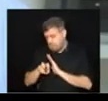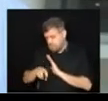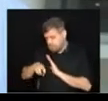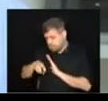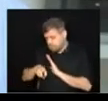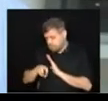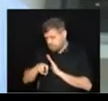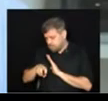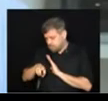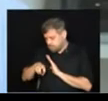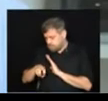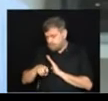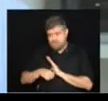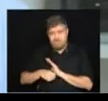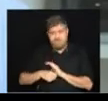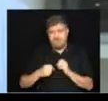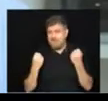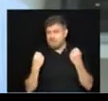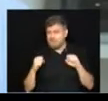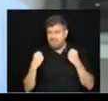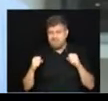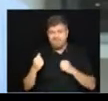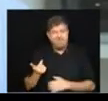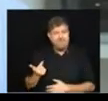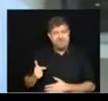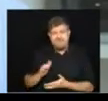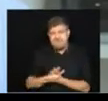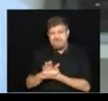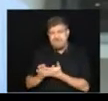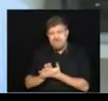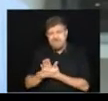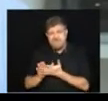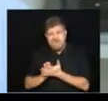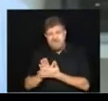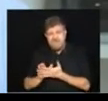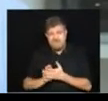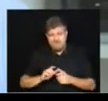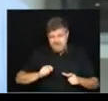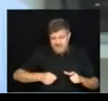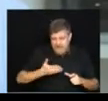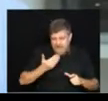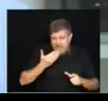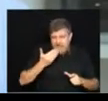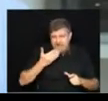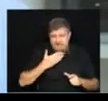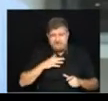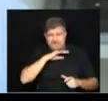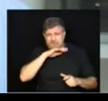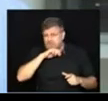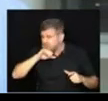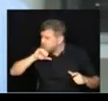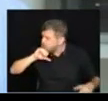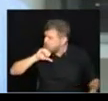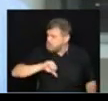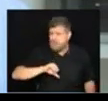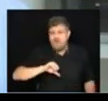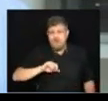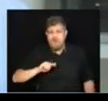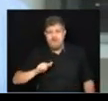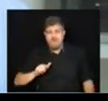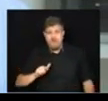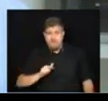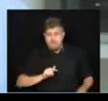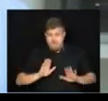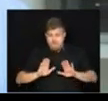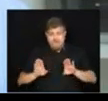da falta de atividade física, em função de uma alimentação desbalanceada. Mas, por outro lado,